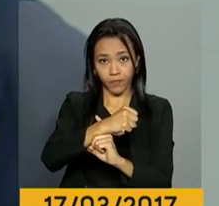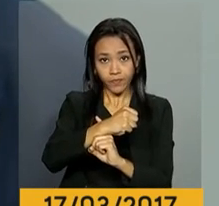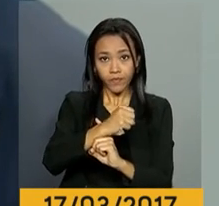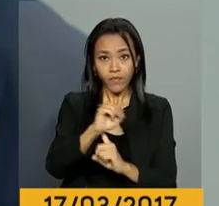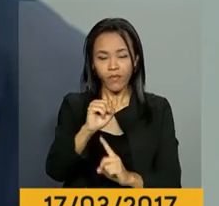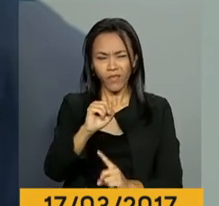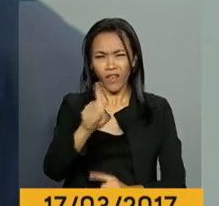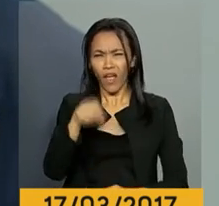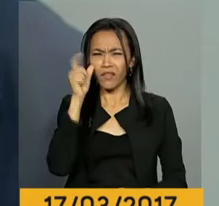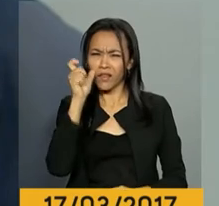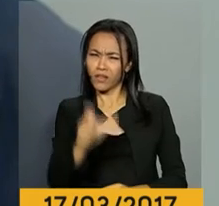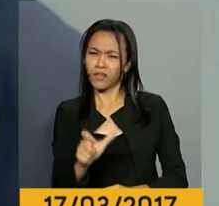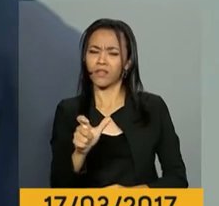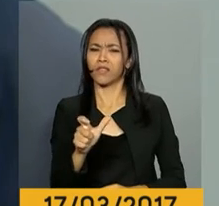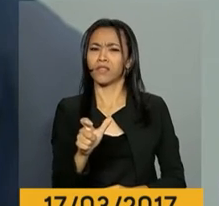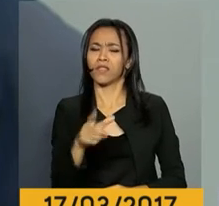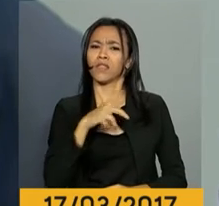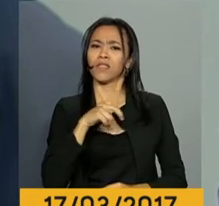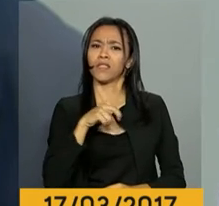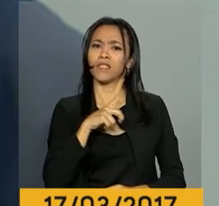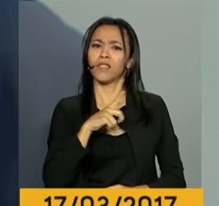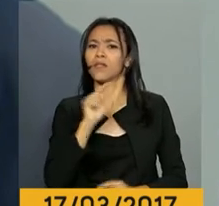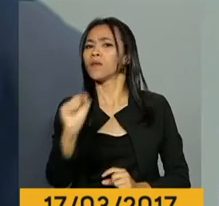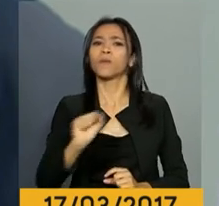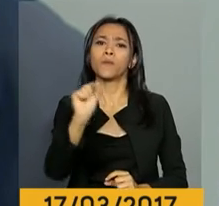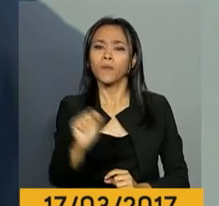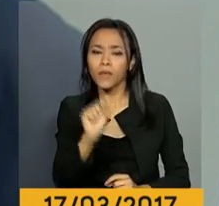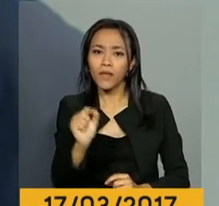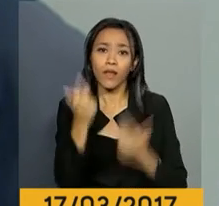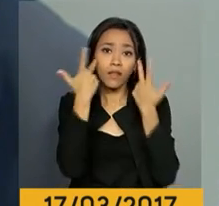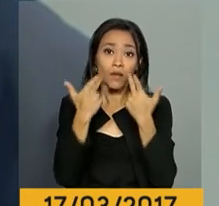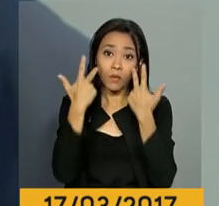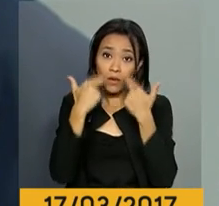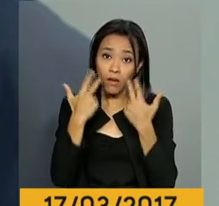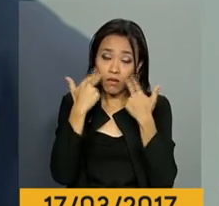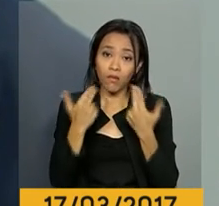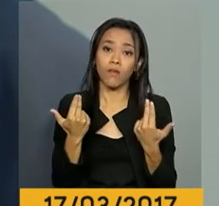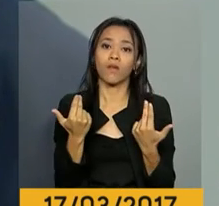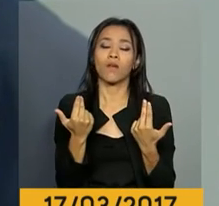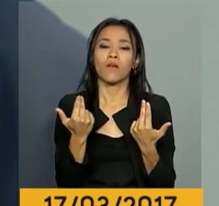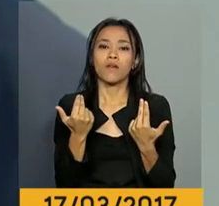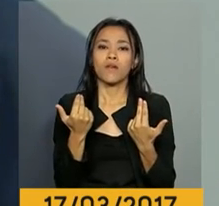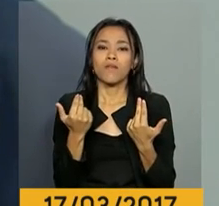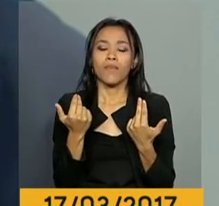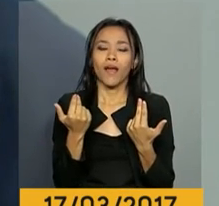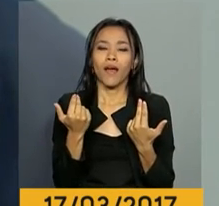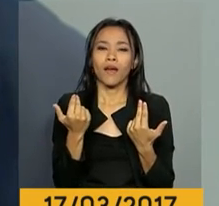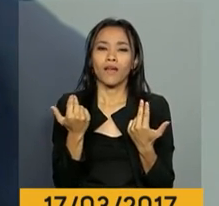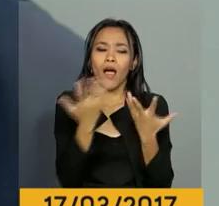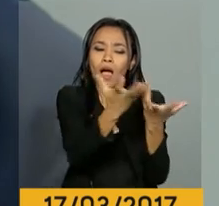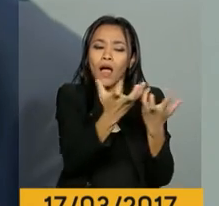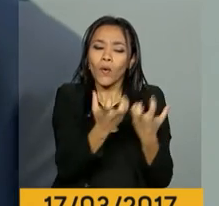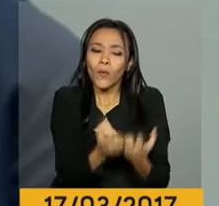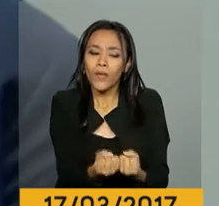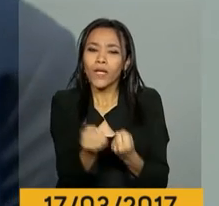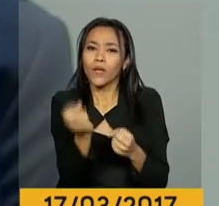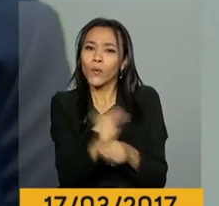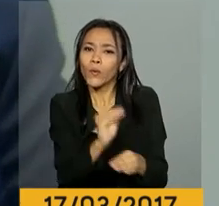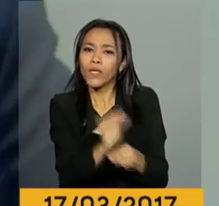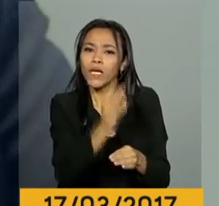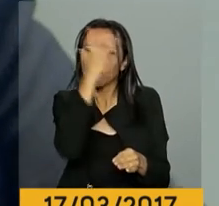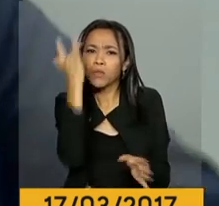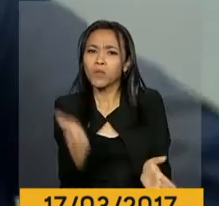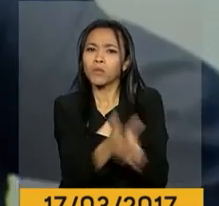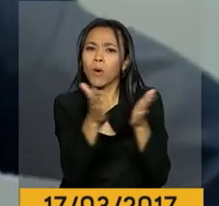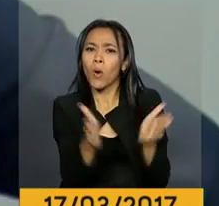que é interessante ter uma vertente que é para, naturalmente, acolher os mais vulneráveis, os mais pobres, mas outra vertente